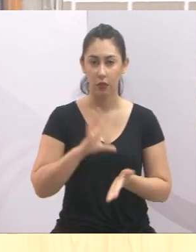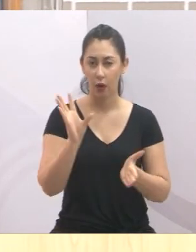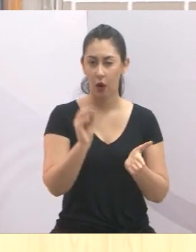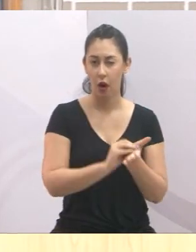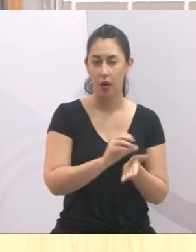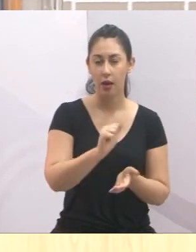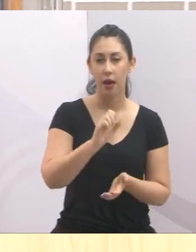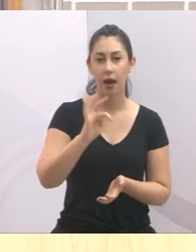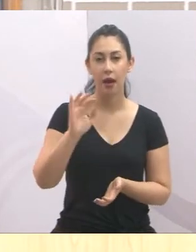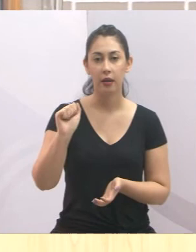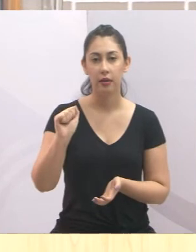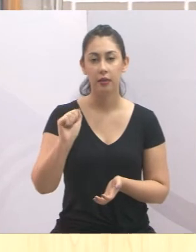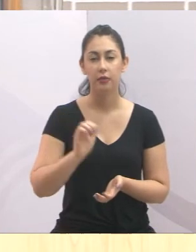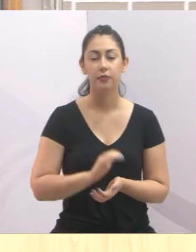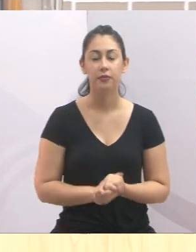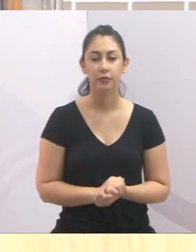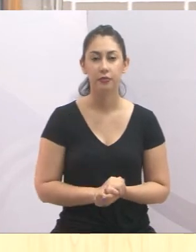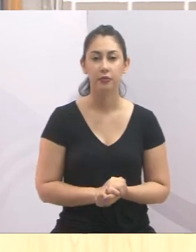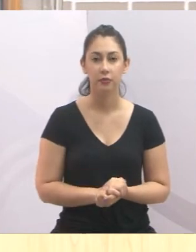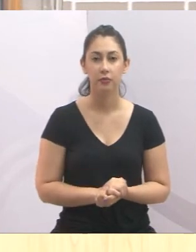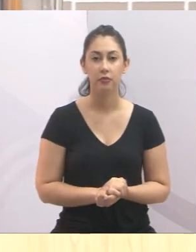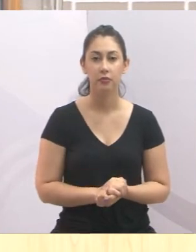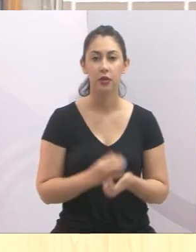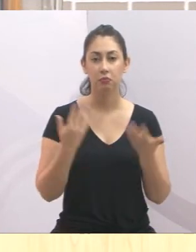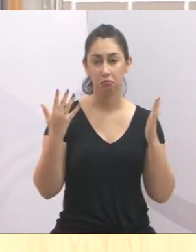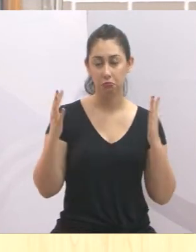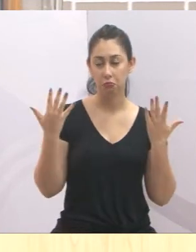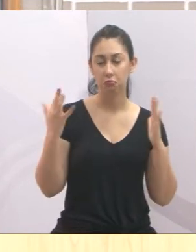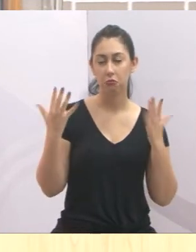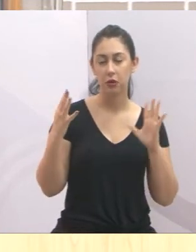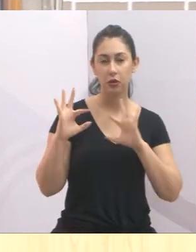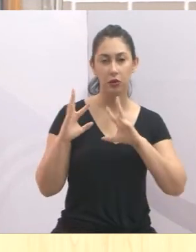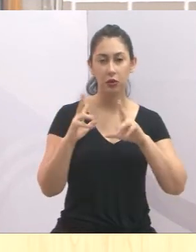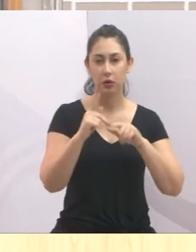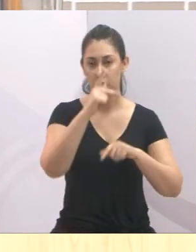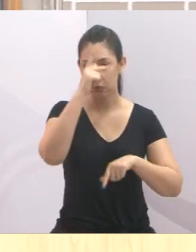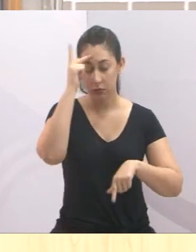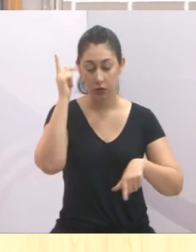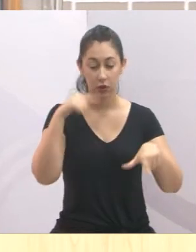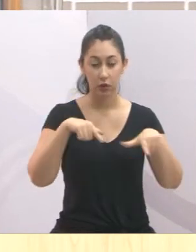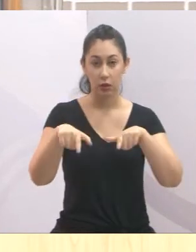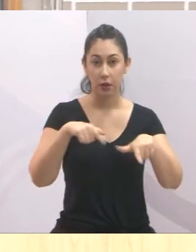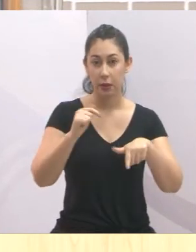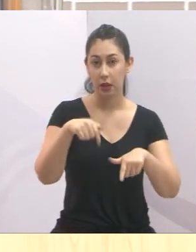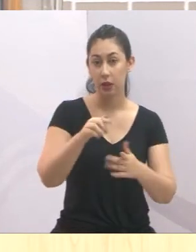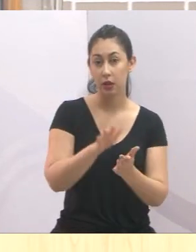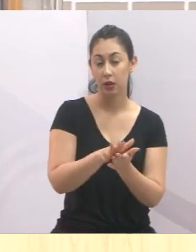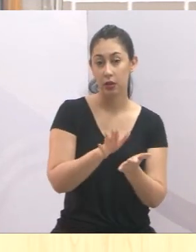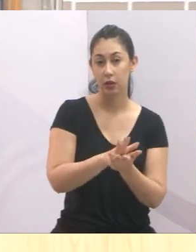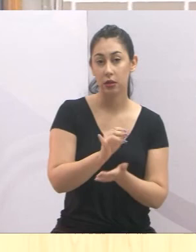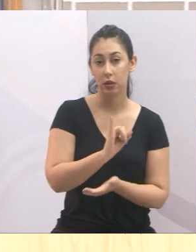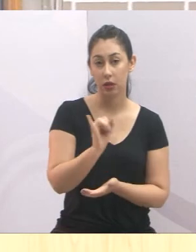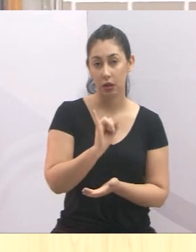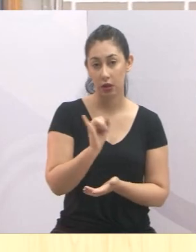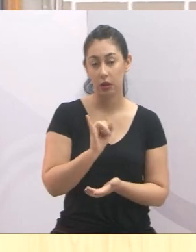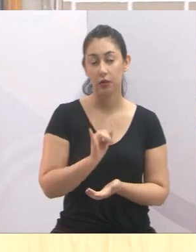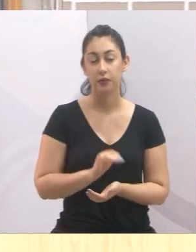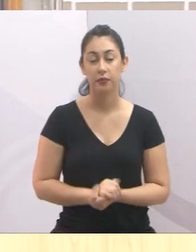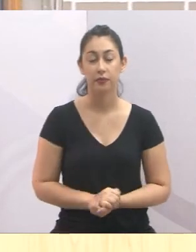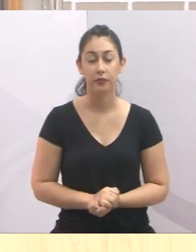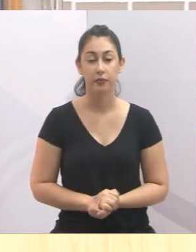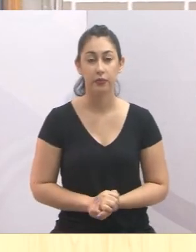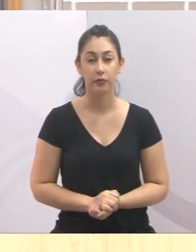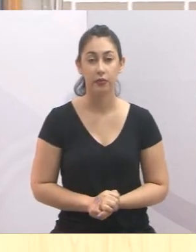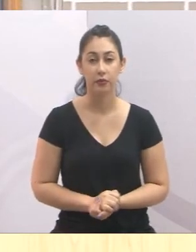dessa sessão o registro de nossas congratulações a todos os servidores municipais públicos do município